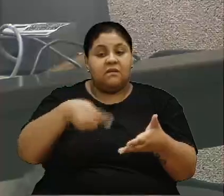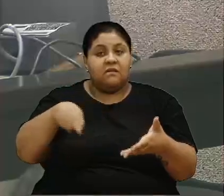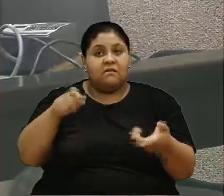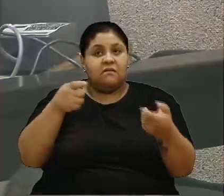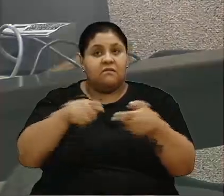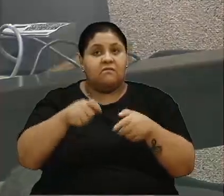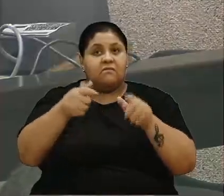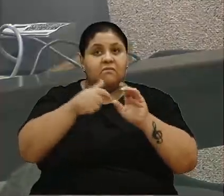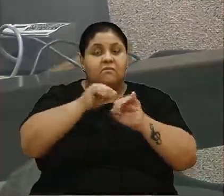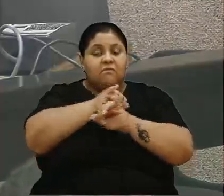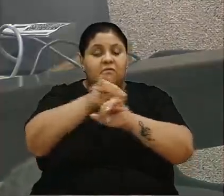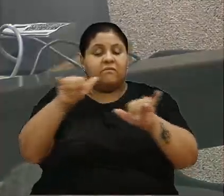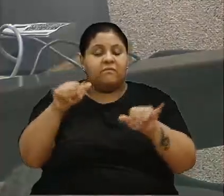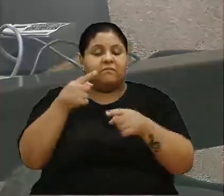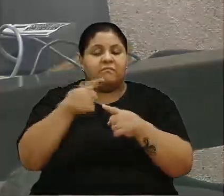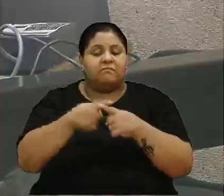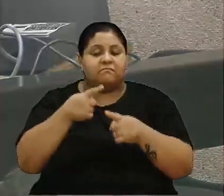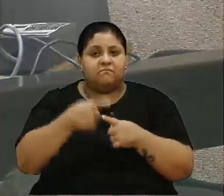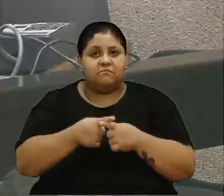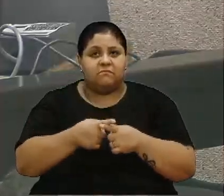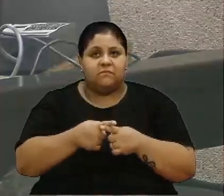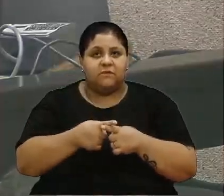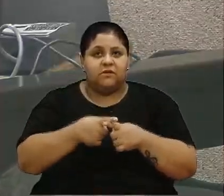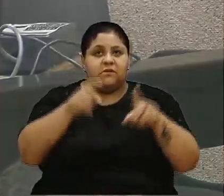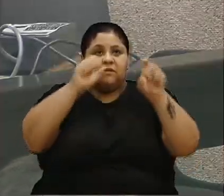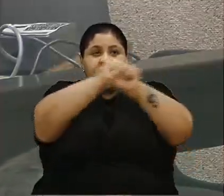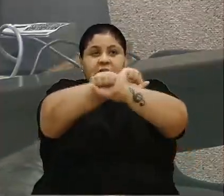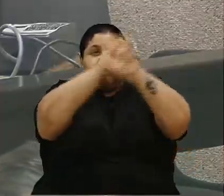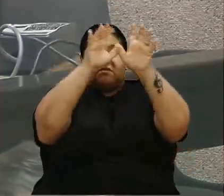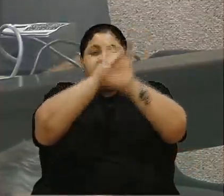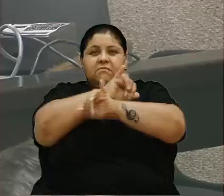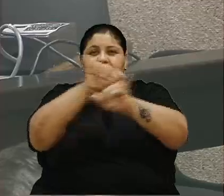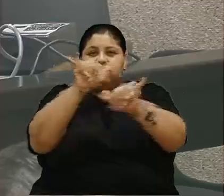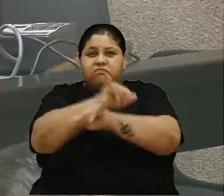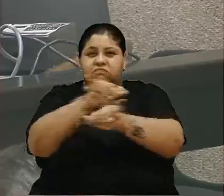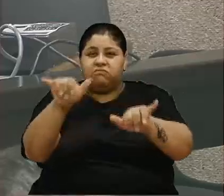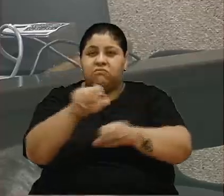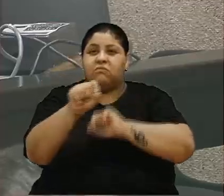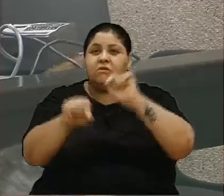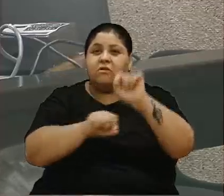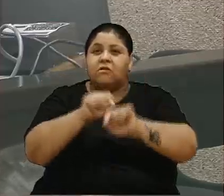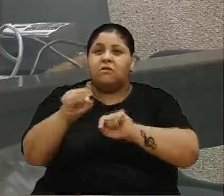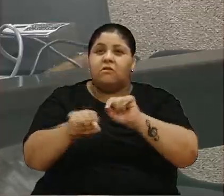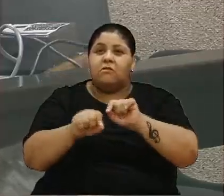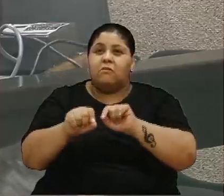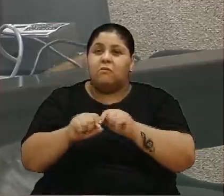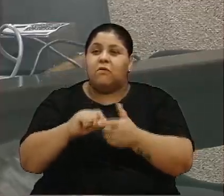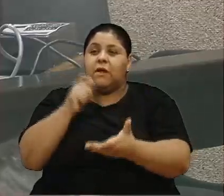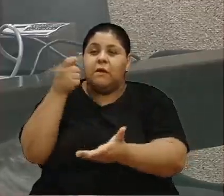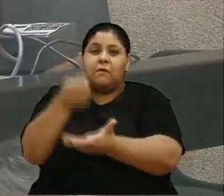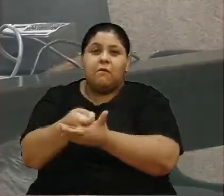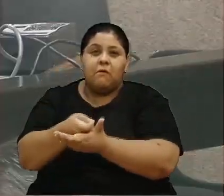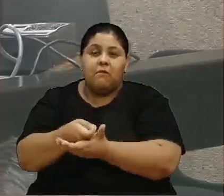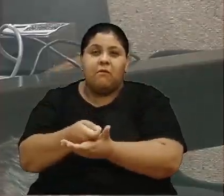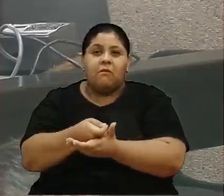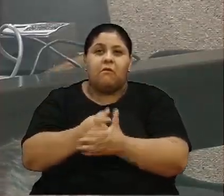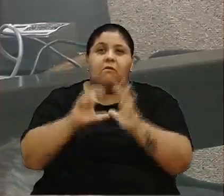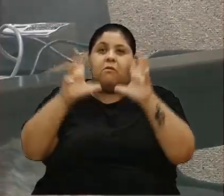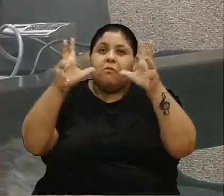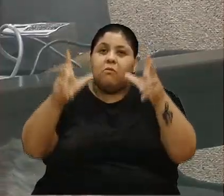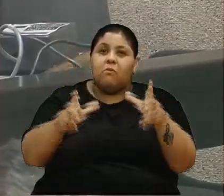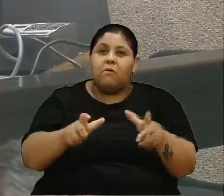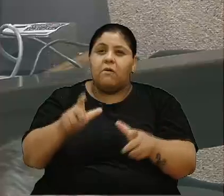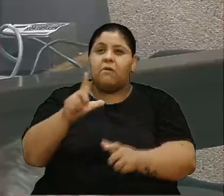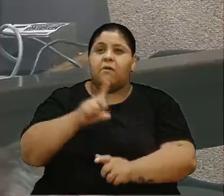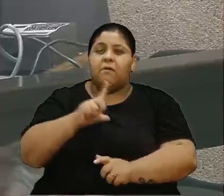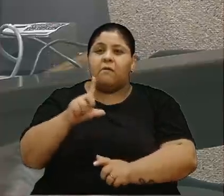uma exposição de motivos que esclareça as informações. O que custa cada coisa, quantos expositores tem,